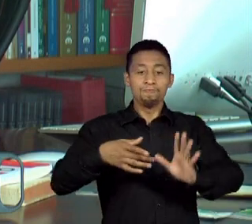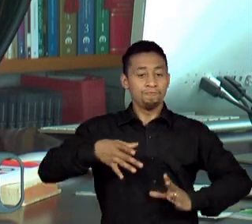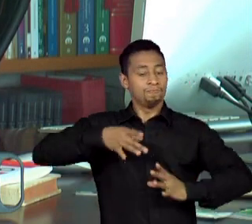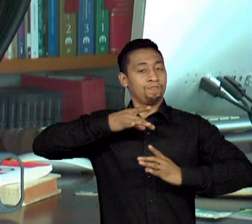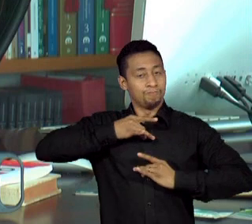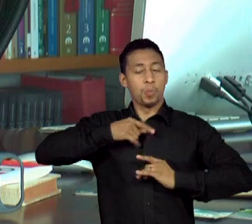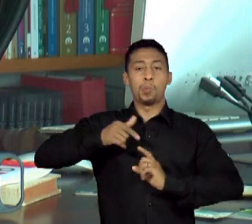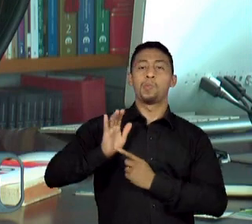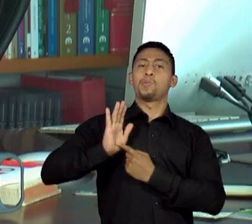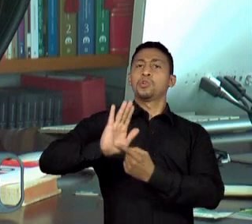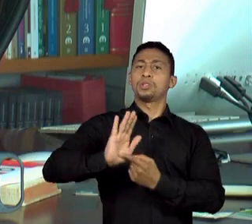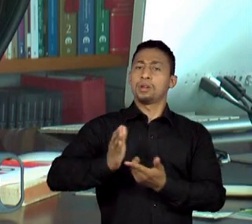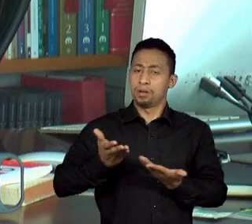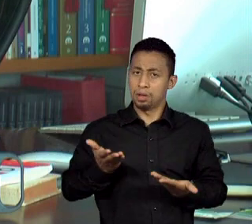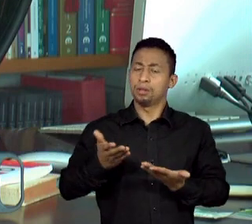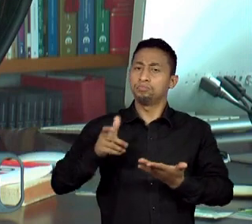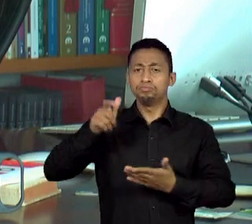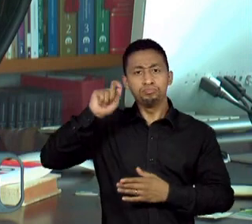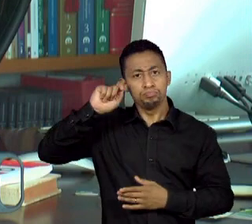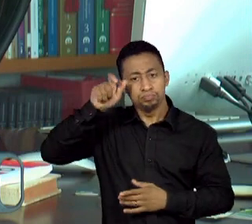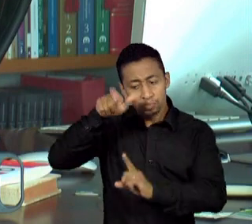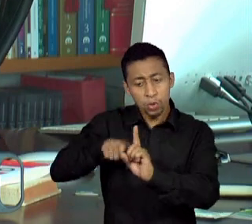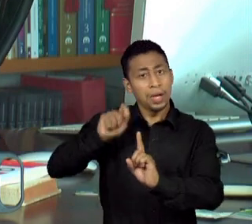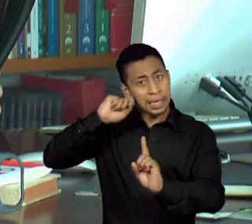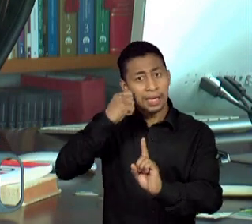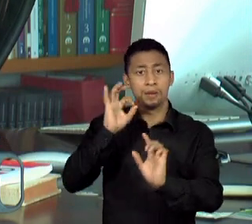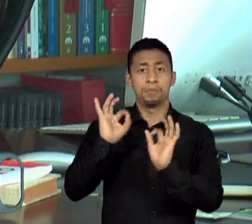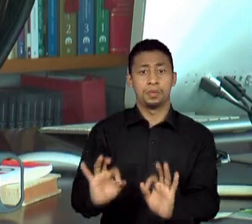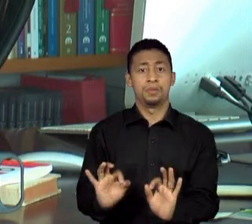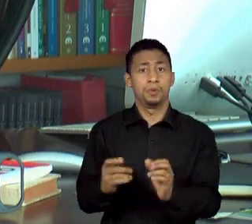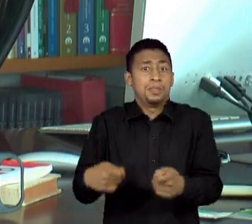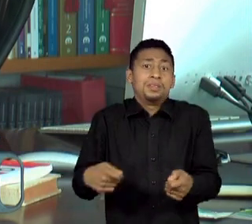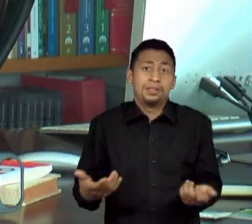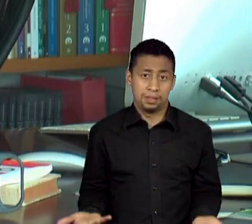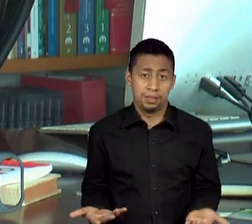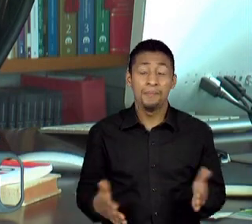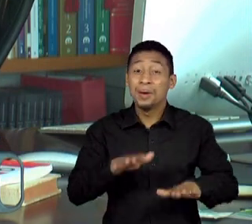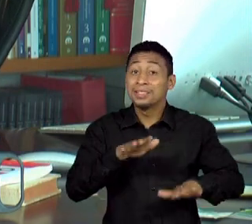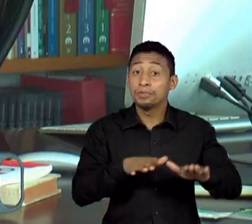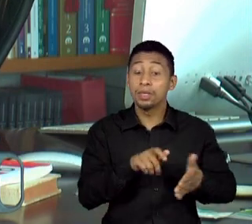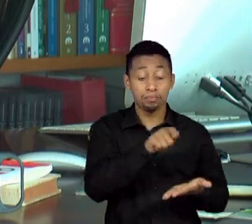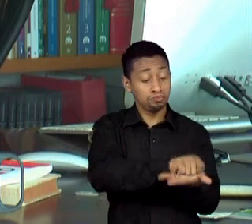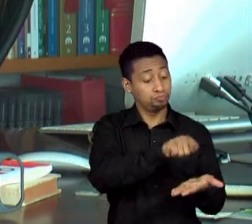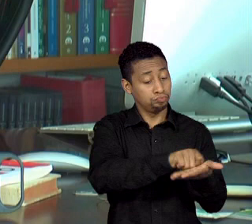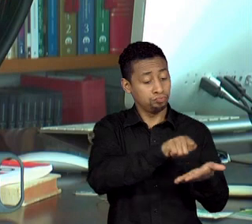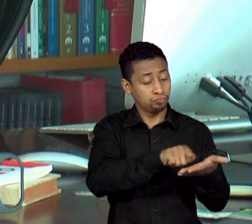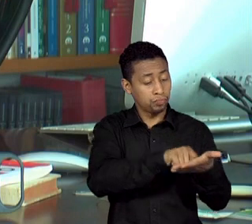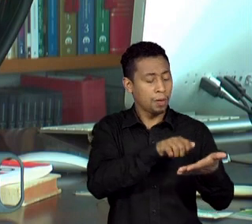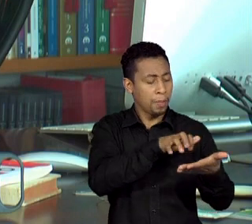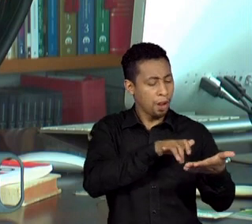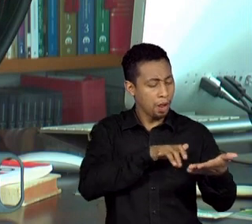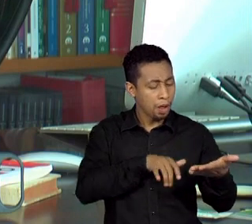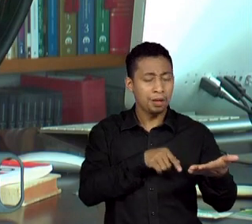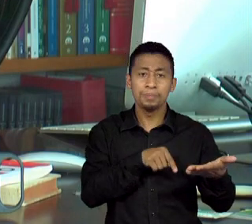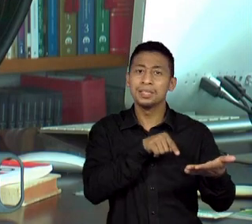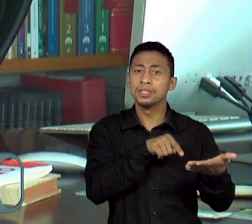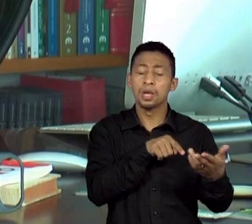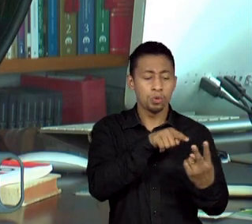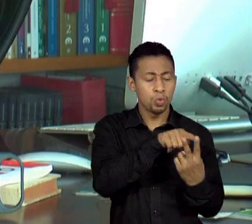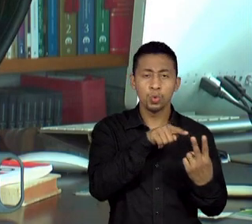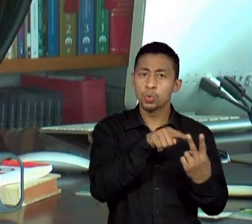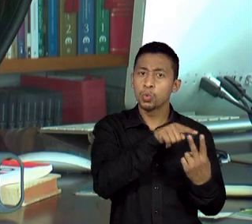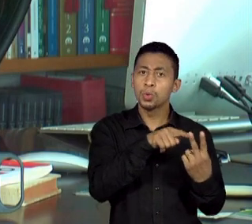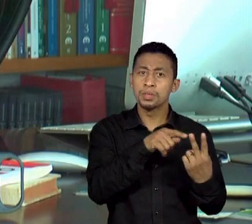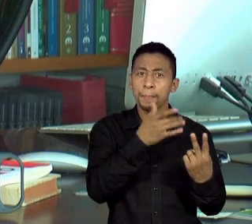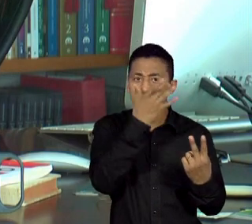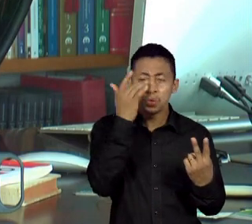protagonistas, têm que ser negros, né? Mas, às vezes, tu escreve um texto, por exemplo, no Rasga Coração, que eu fiz, tem dois personagens negros e